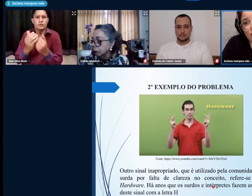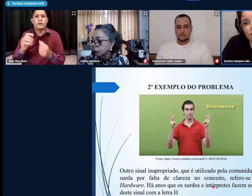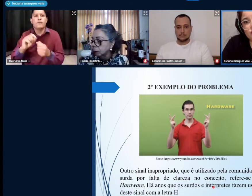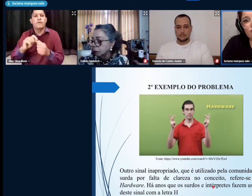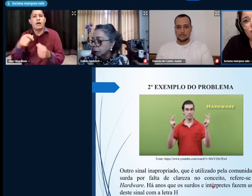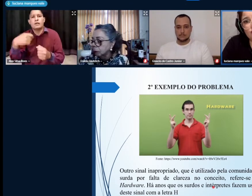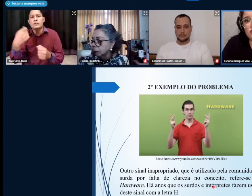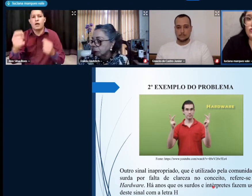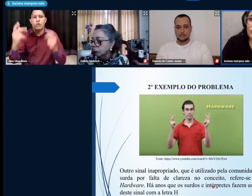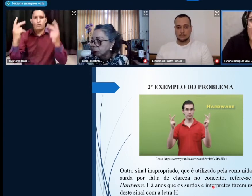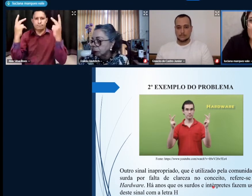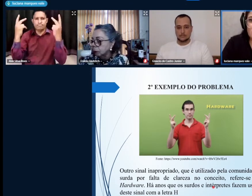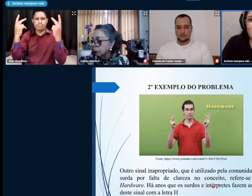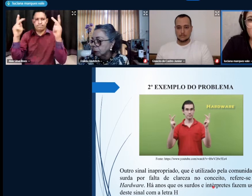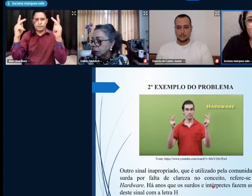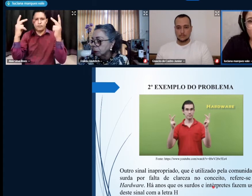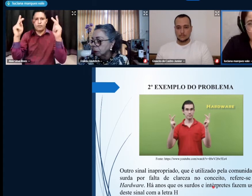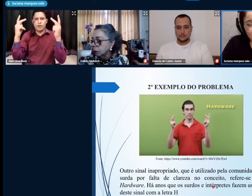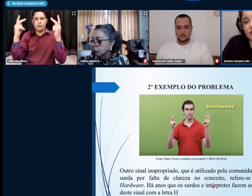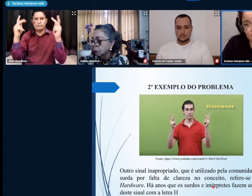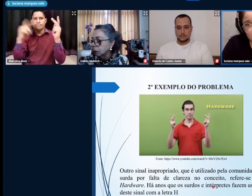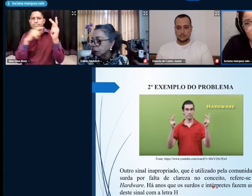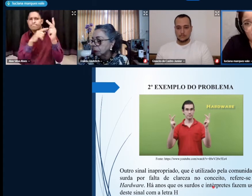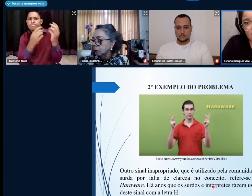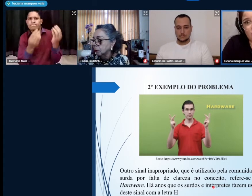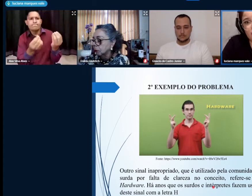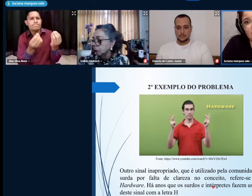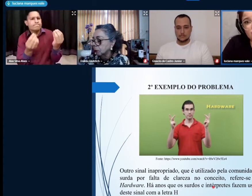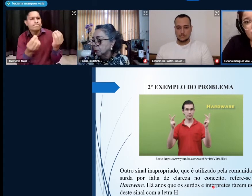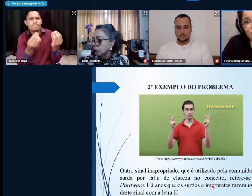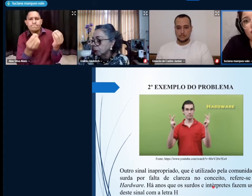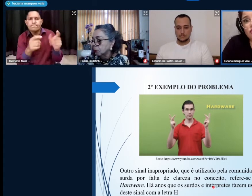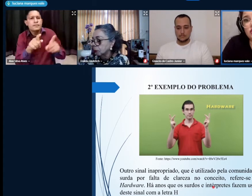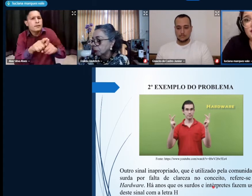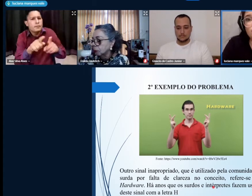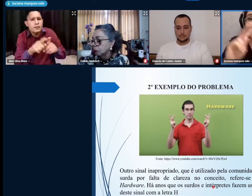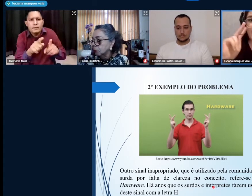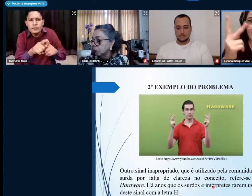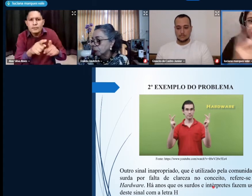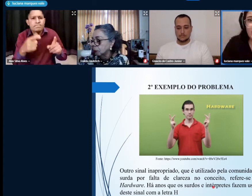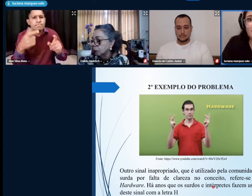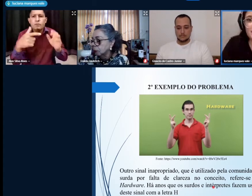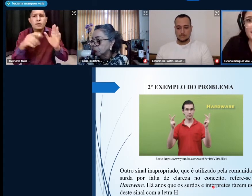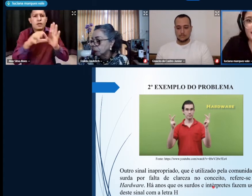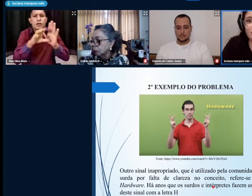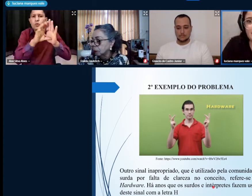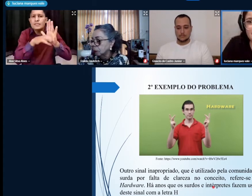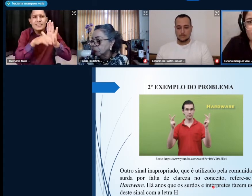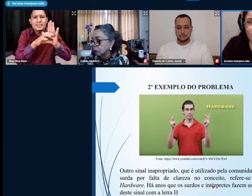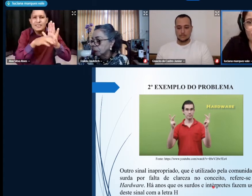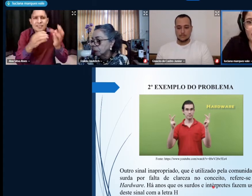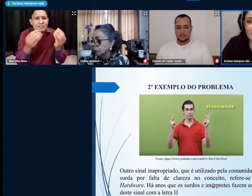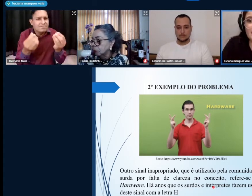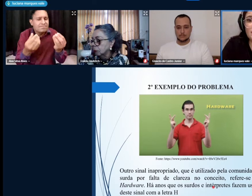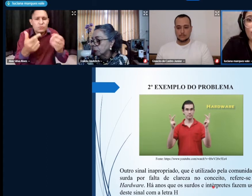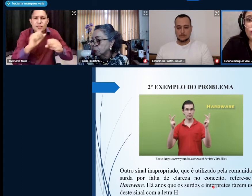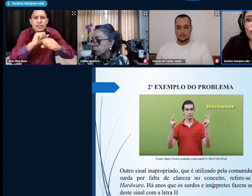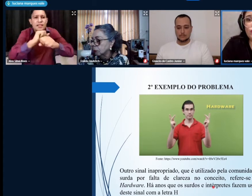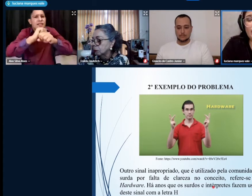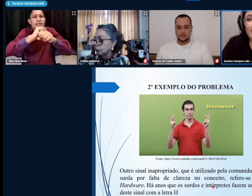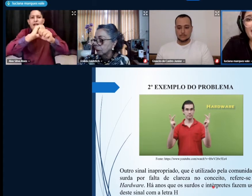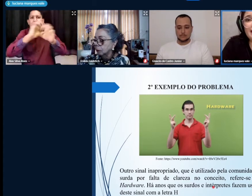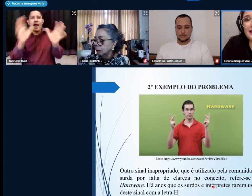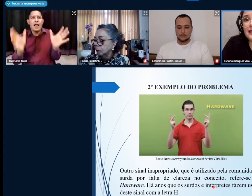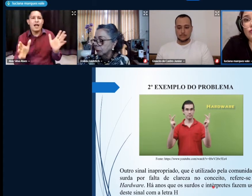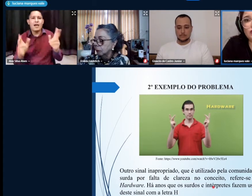Então, muitos surdos e usuários, muitas pessoas da comunidade surda utilizam hardware representado dessa forma.